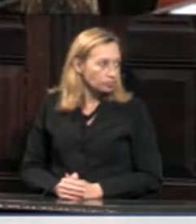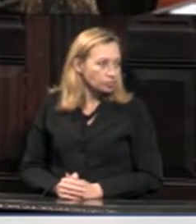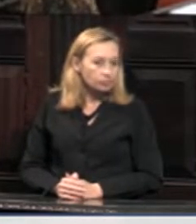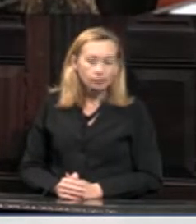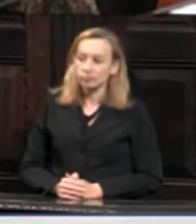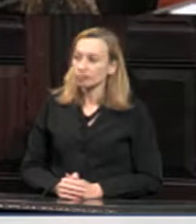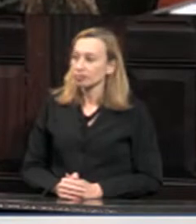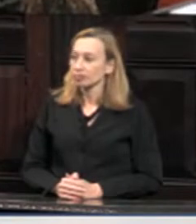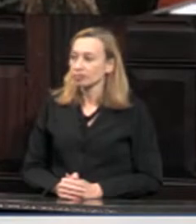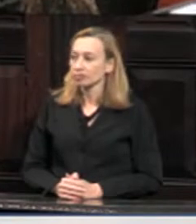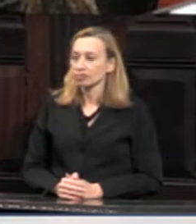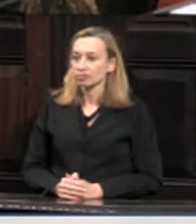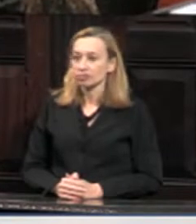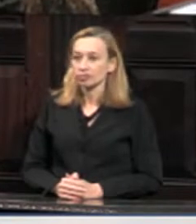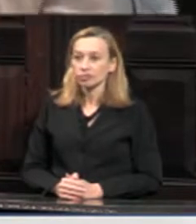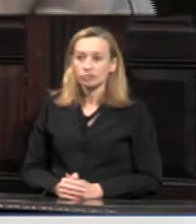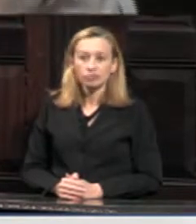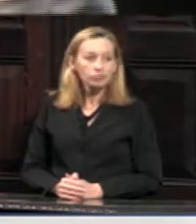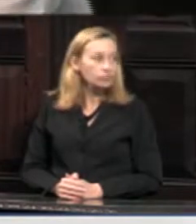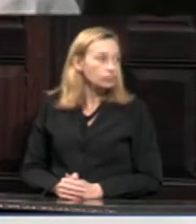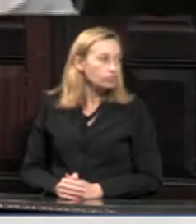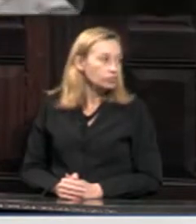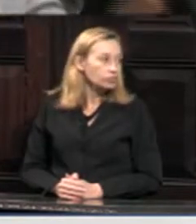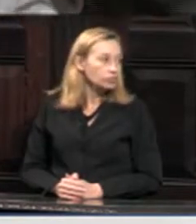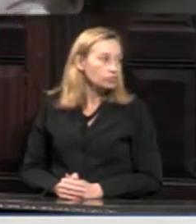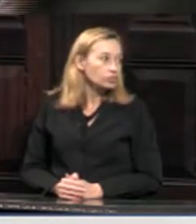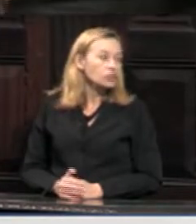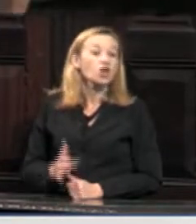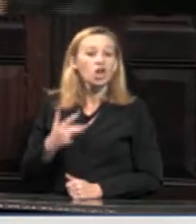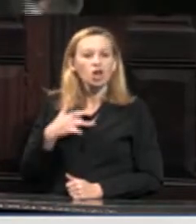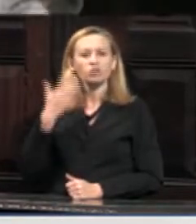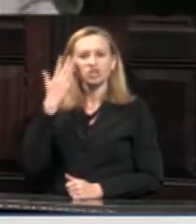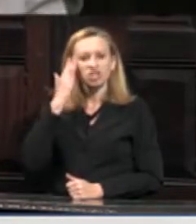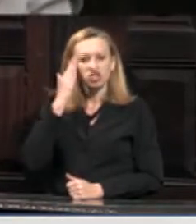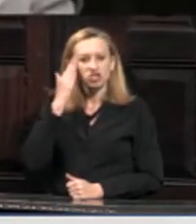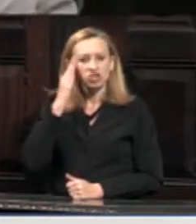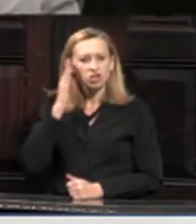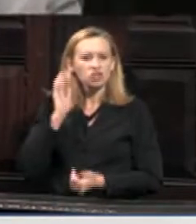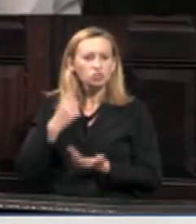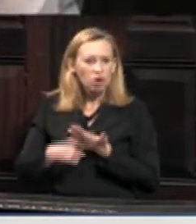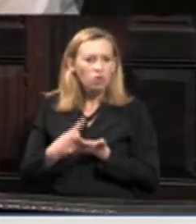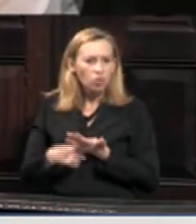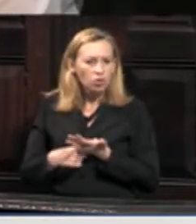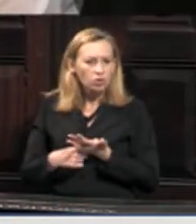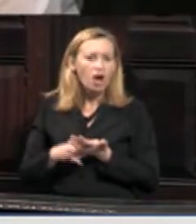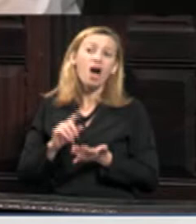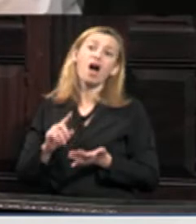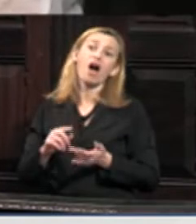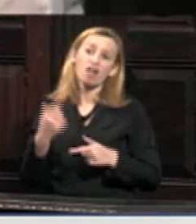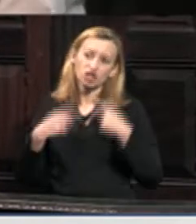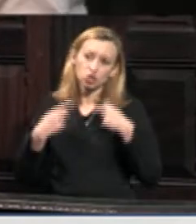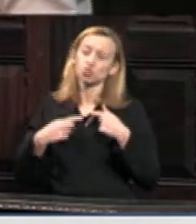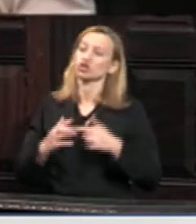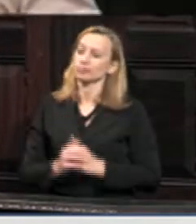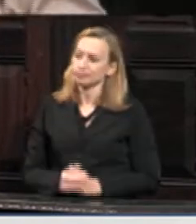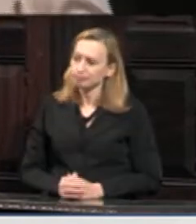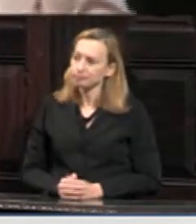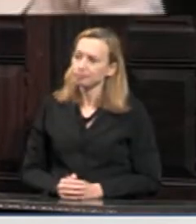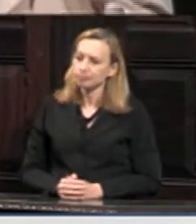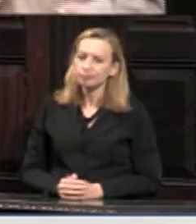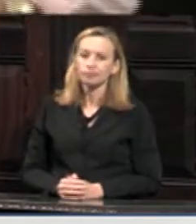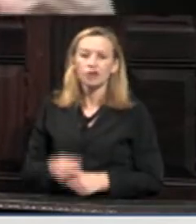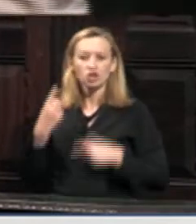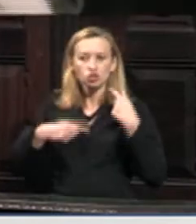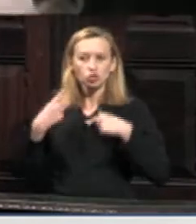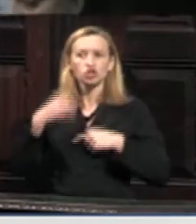Eu entendi que tinha um acordo para a retirada das emendas. Ah, ele vai discutir, ok. Para discutir, o deputado